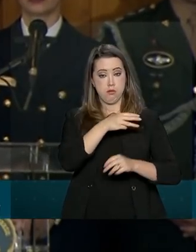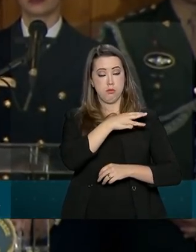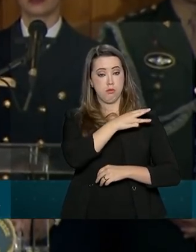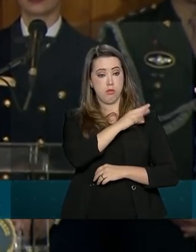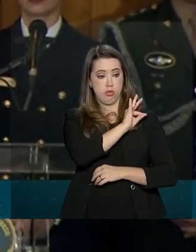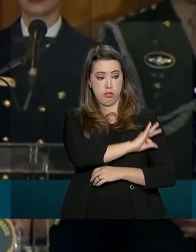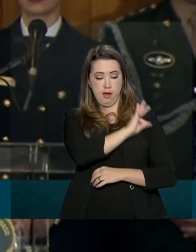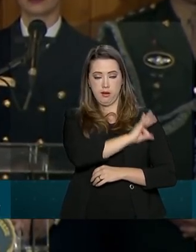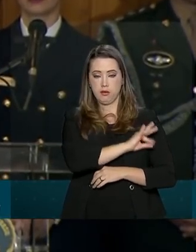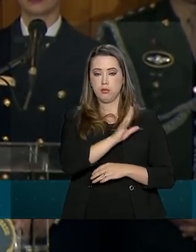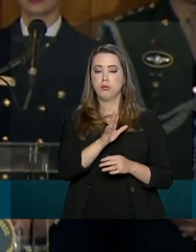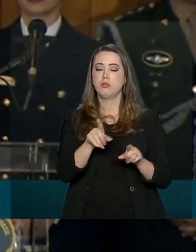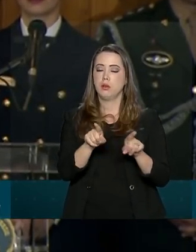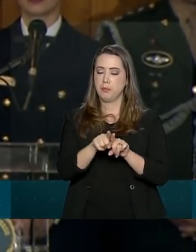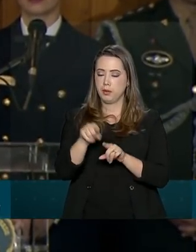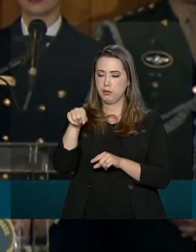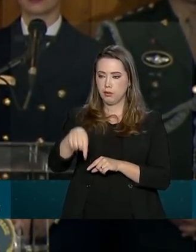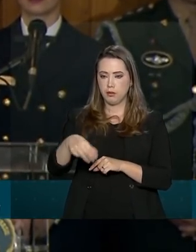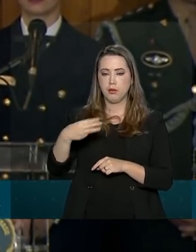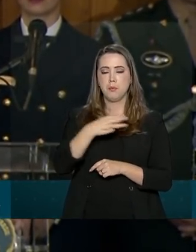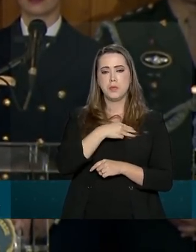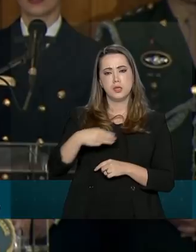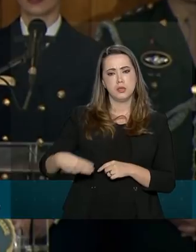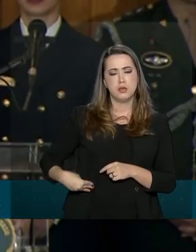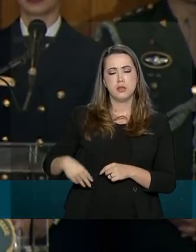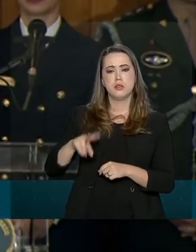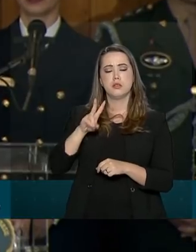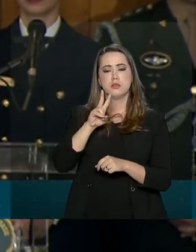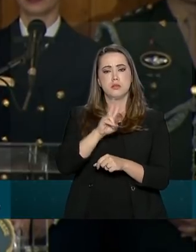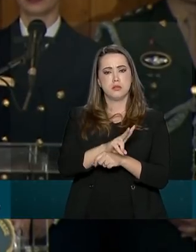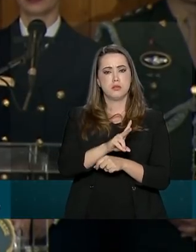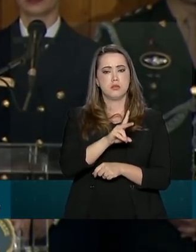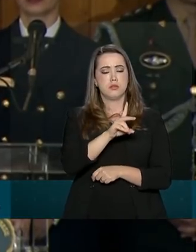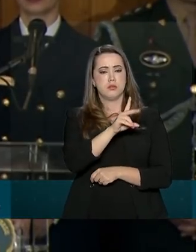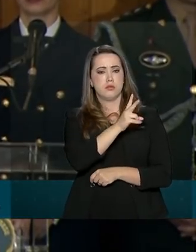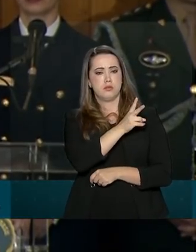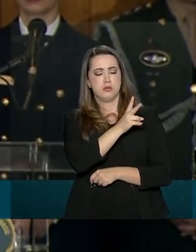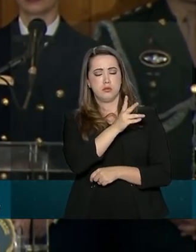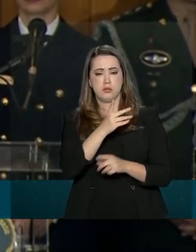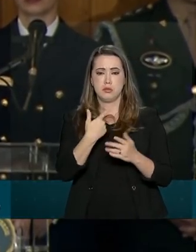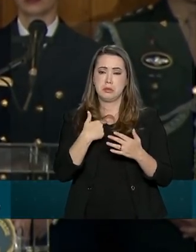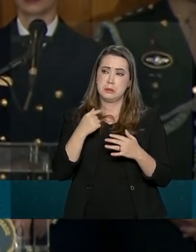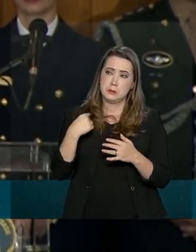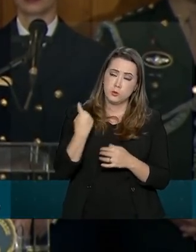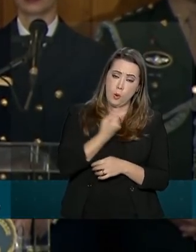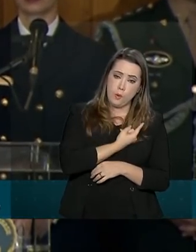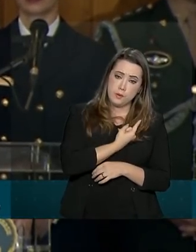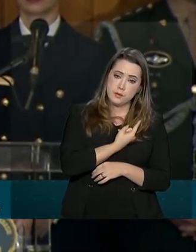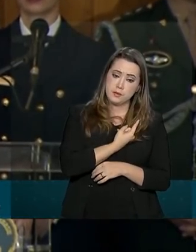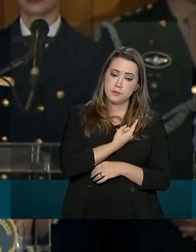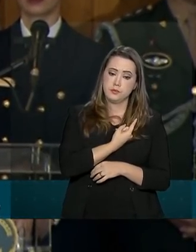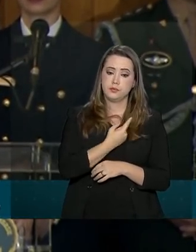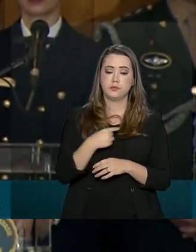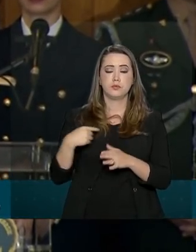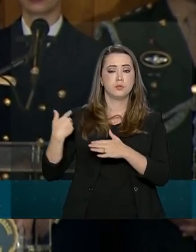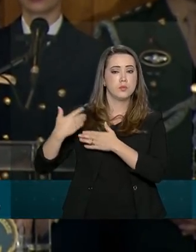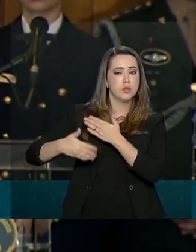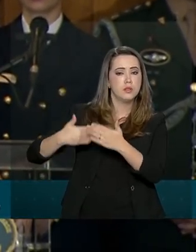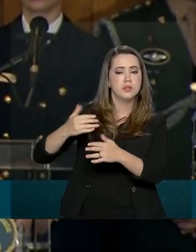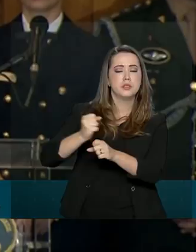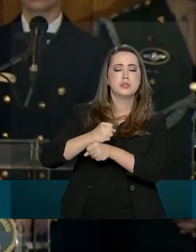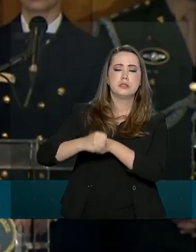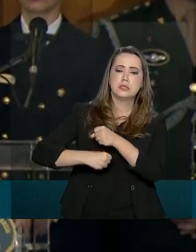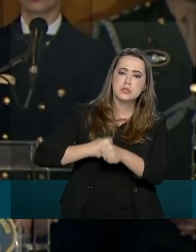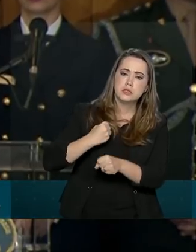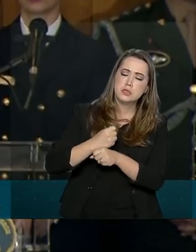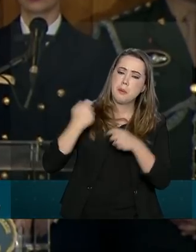defesa, nós, que pese alguns altos e baixos durante esses anos todos, carecíamos de